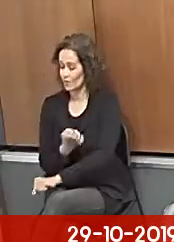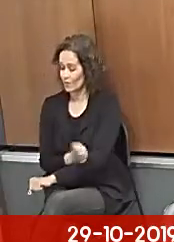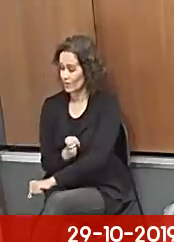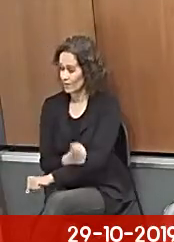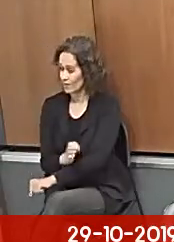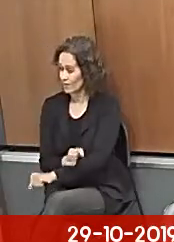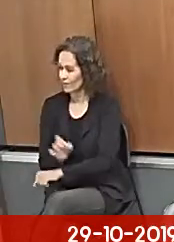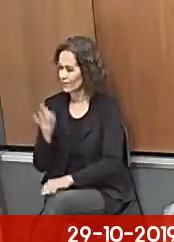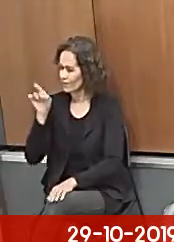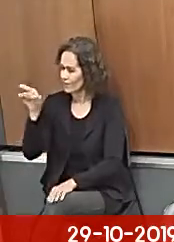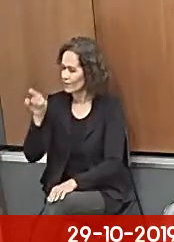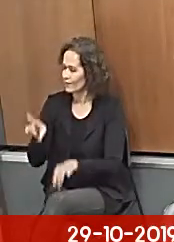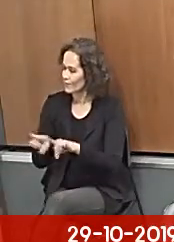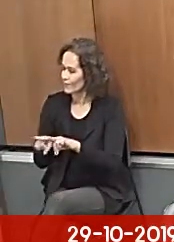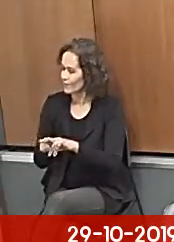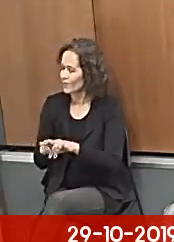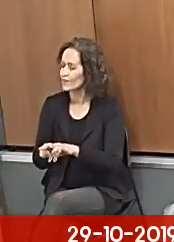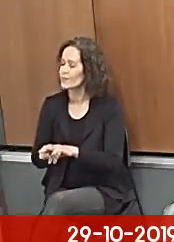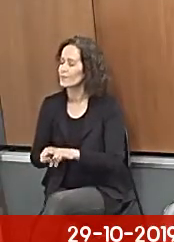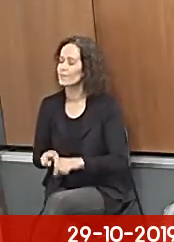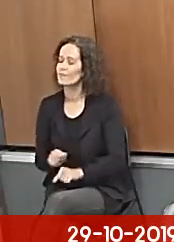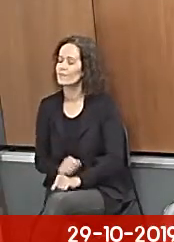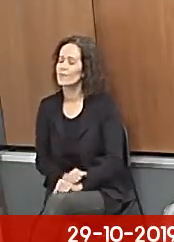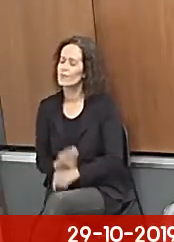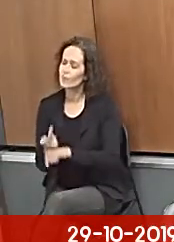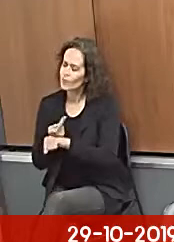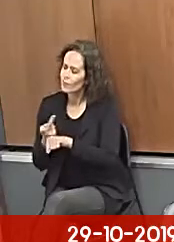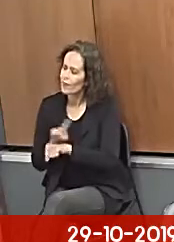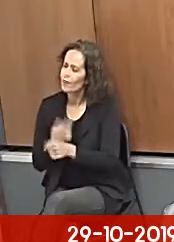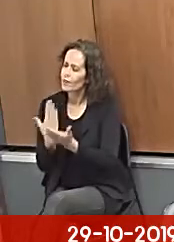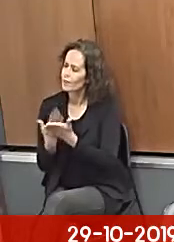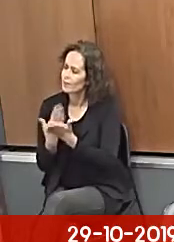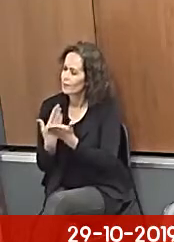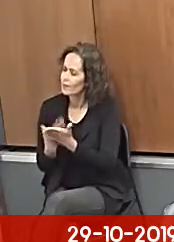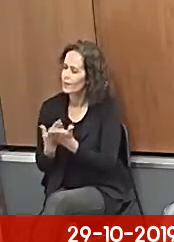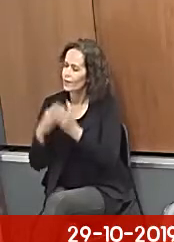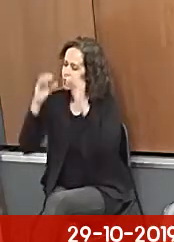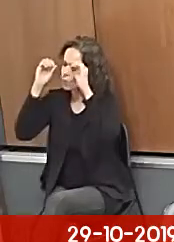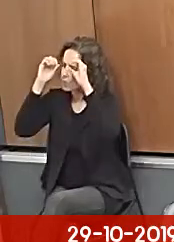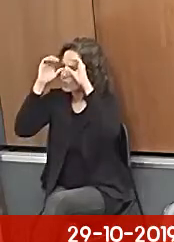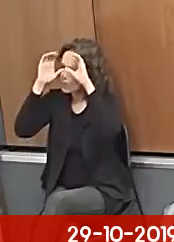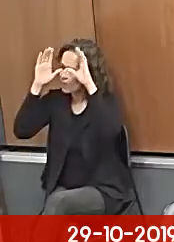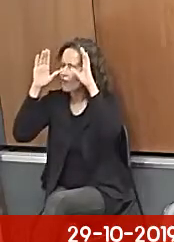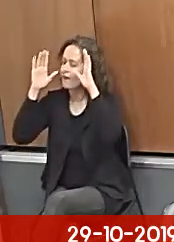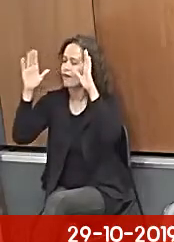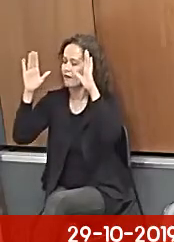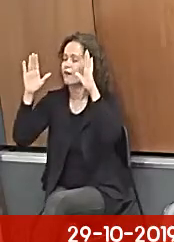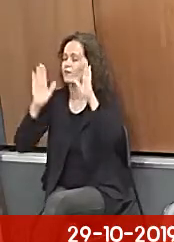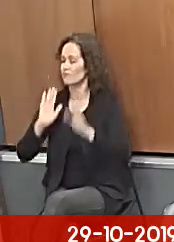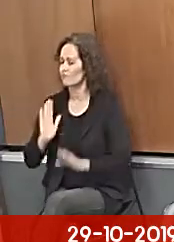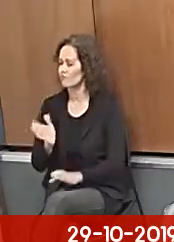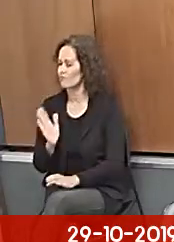foi minha projeção. Fui buscando, estudando, buscando alguns conhecimentos aí dentro da área.